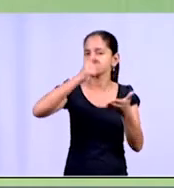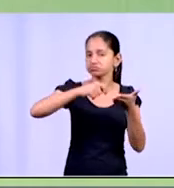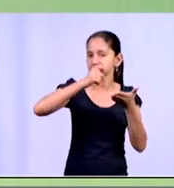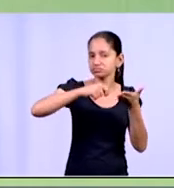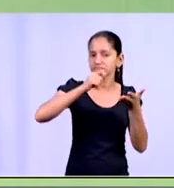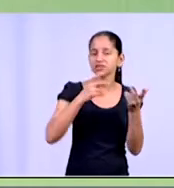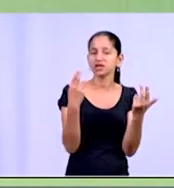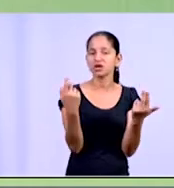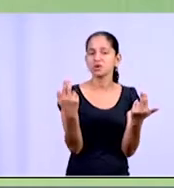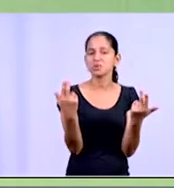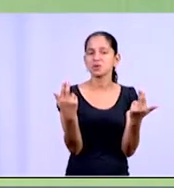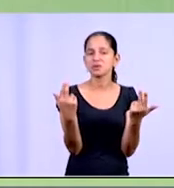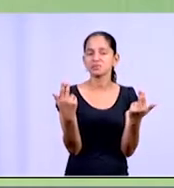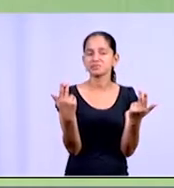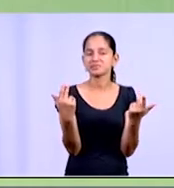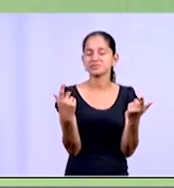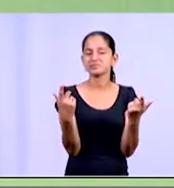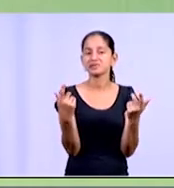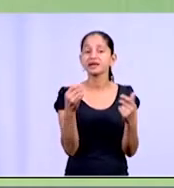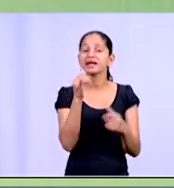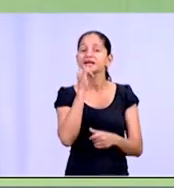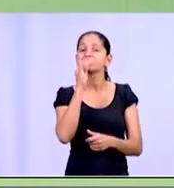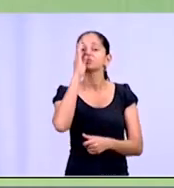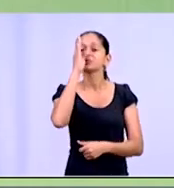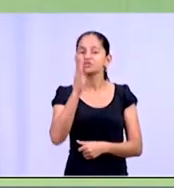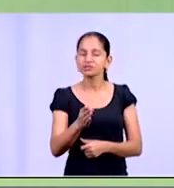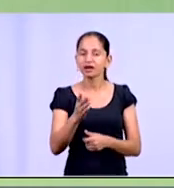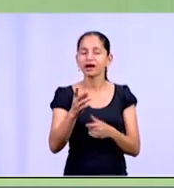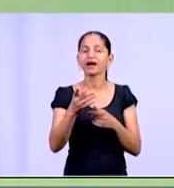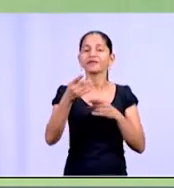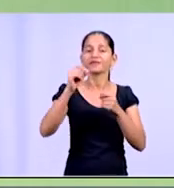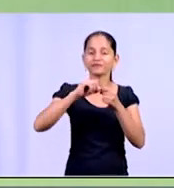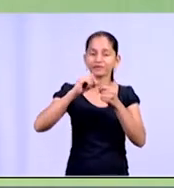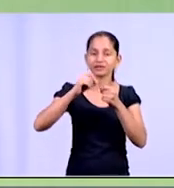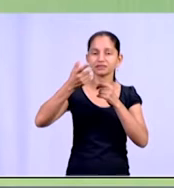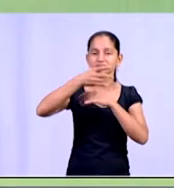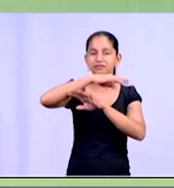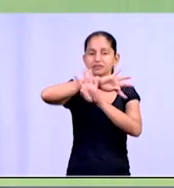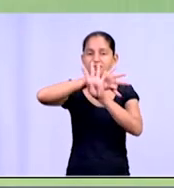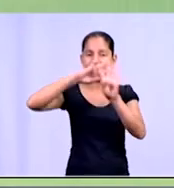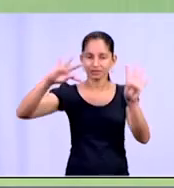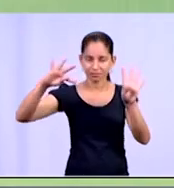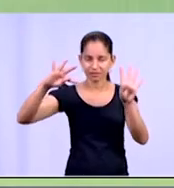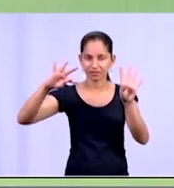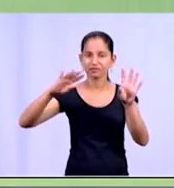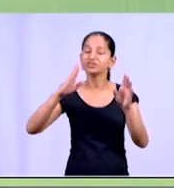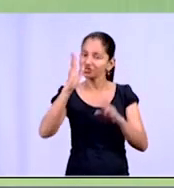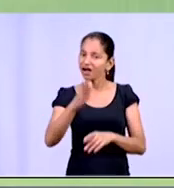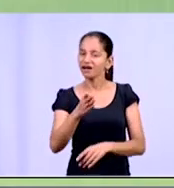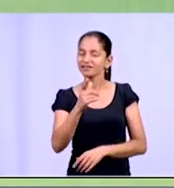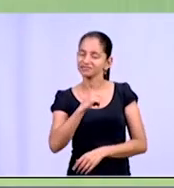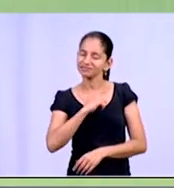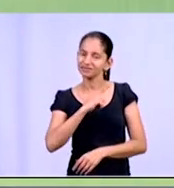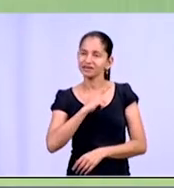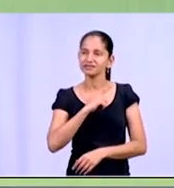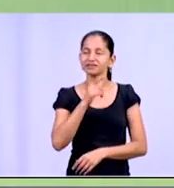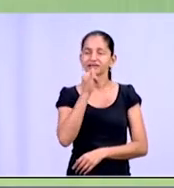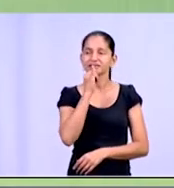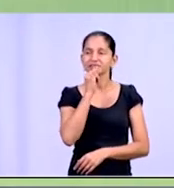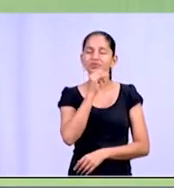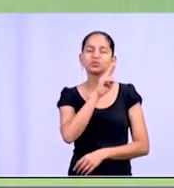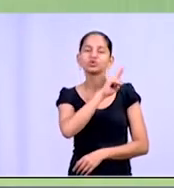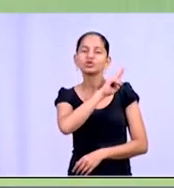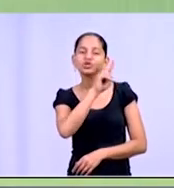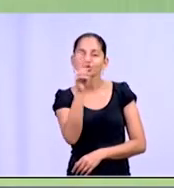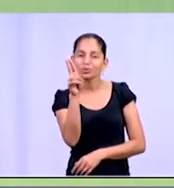imprescindíveis para a nossa comunicação. Fizeram até uma tabela chamada ASCII-2, vocês podem buscar na internet, né? Que não